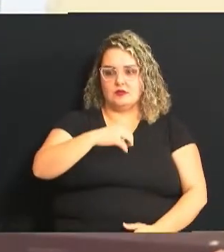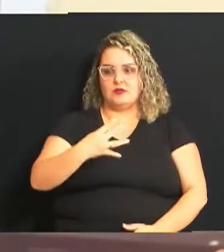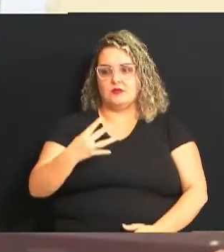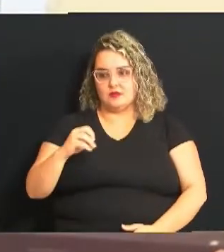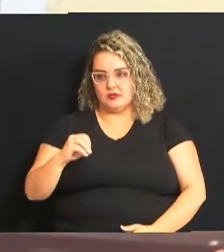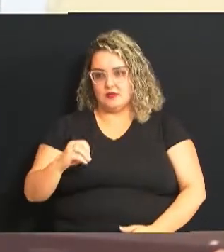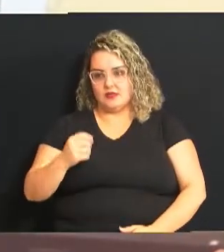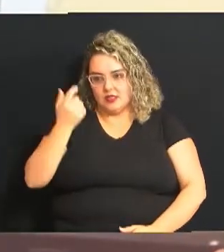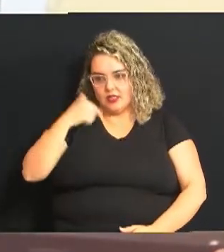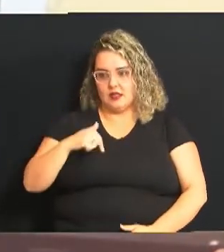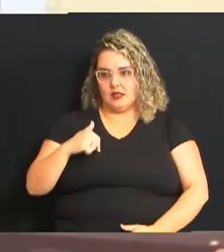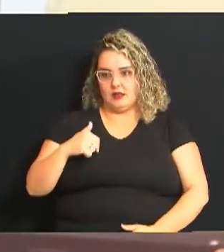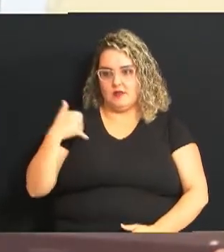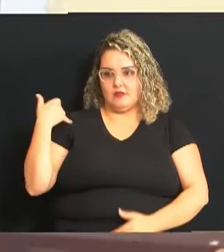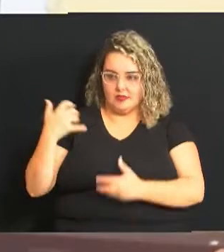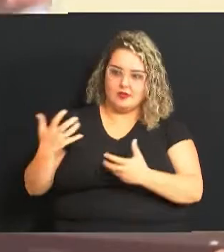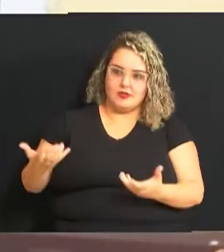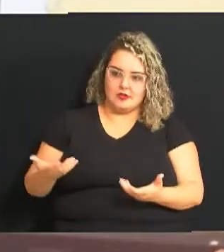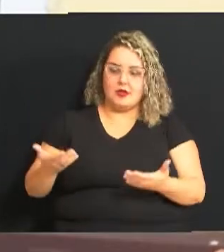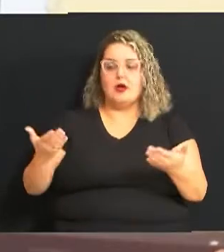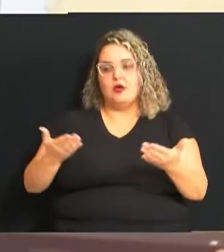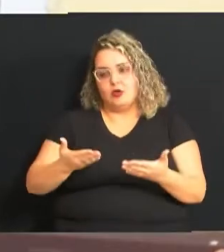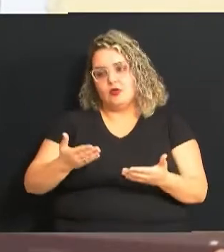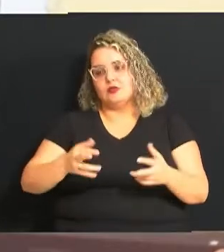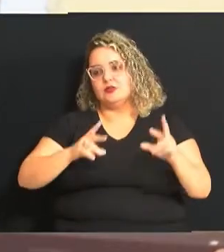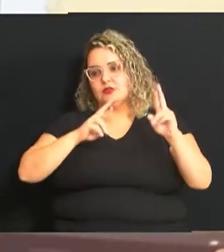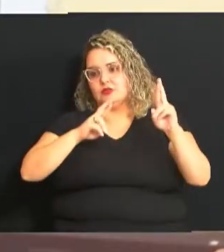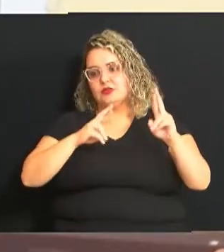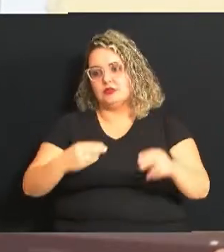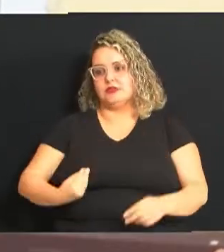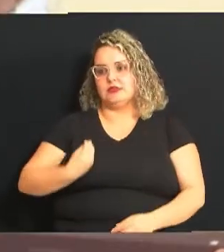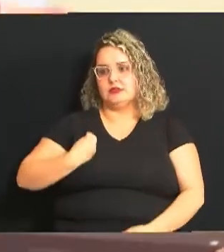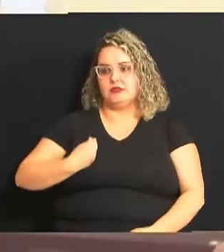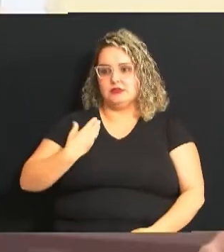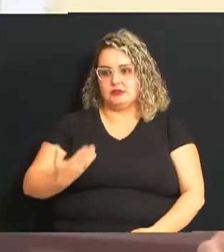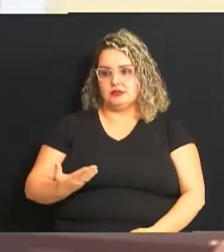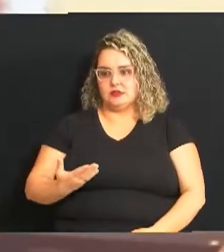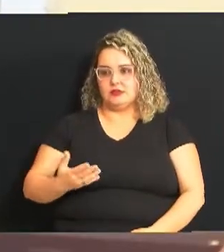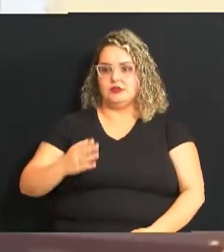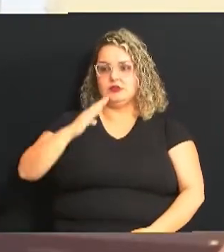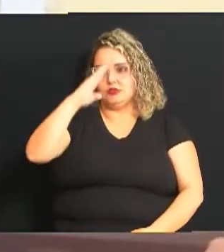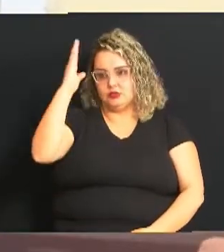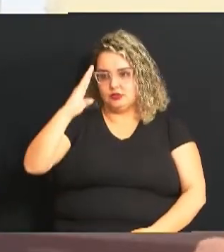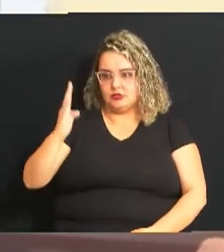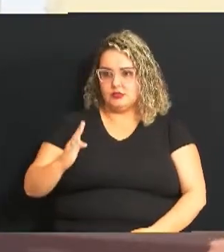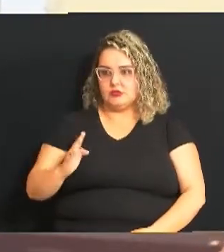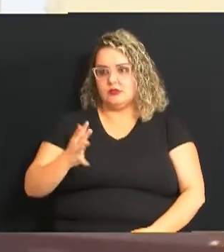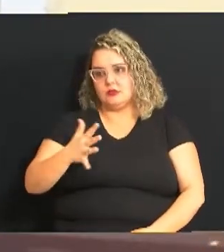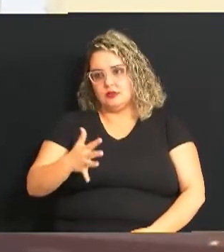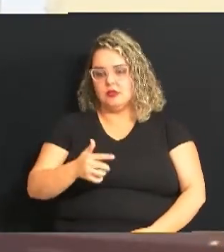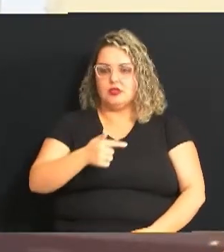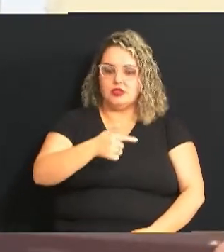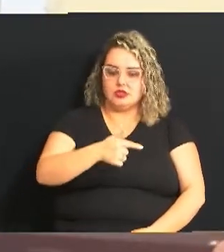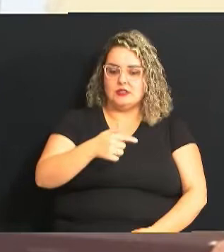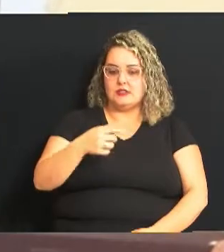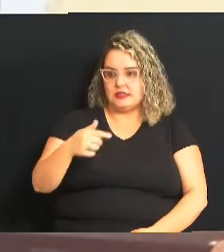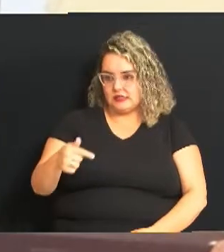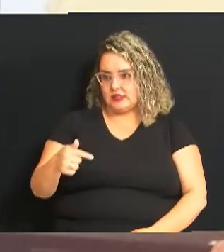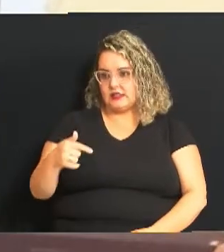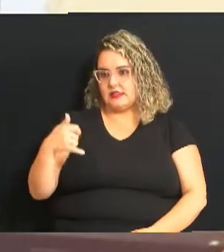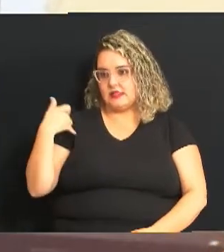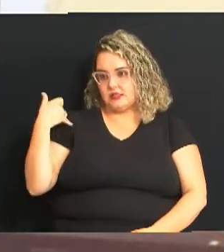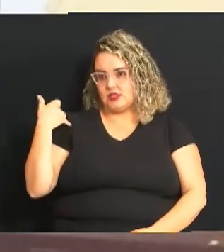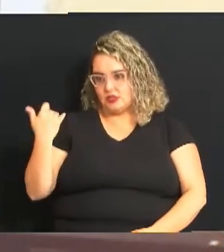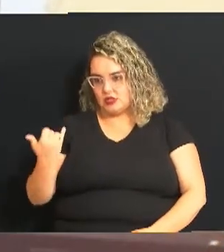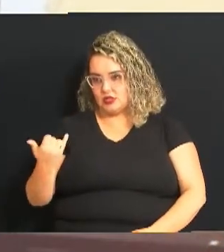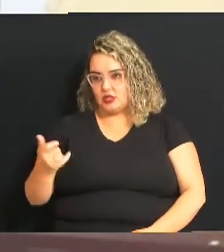idosa. Hoje, nossa expectativa de vida no Brasil está em torno de 77 anos. Logicamente que a